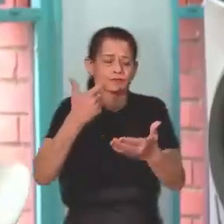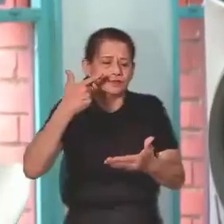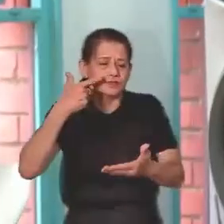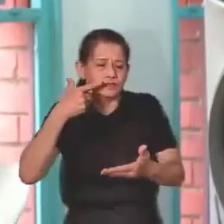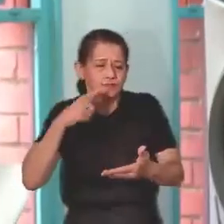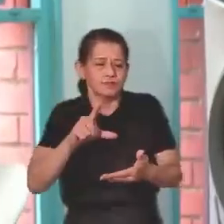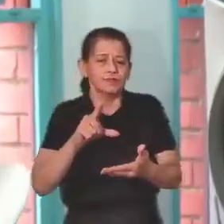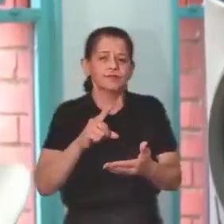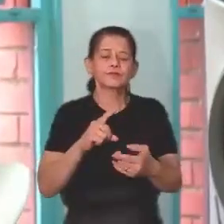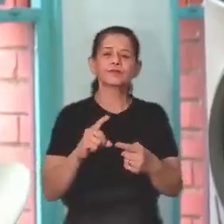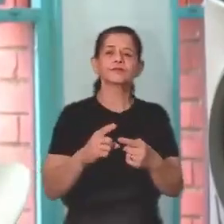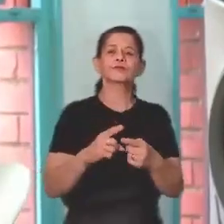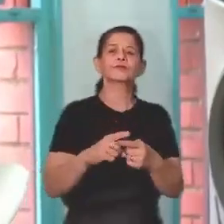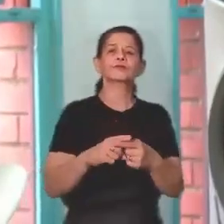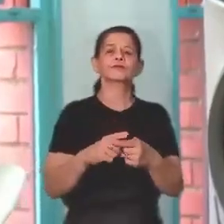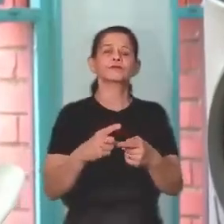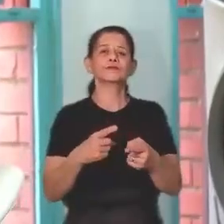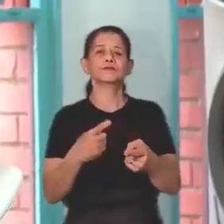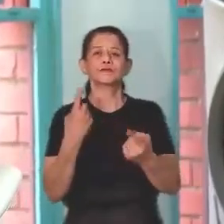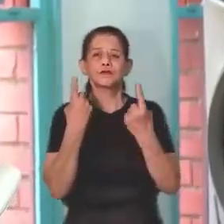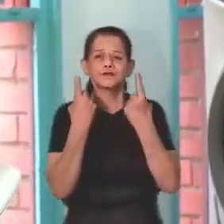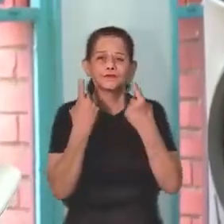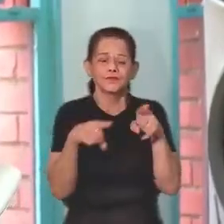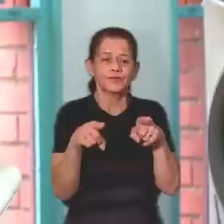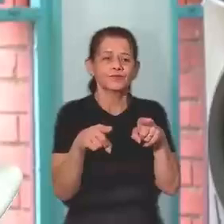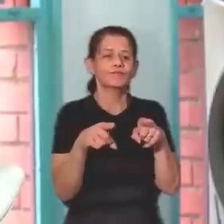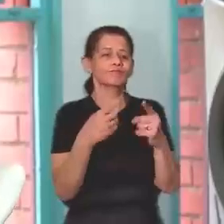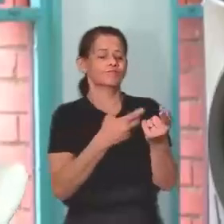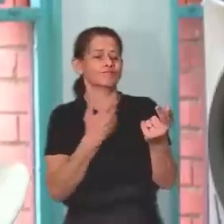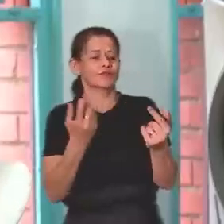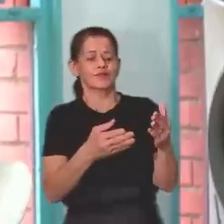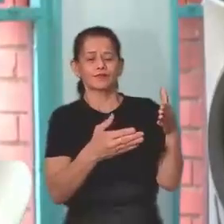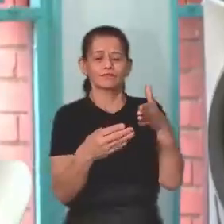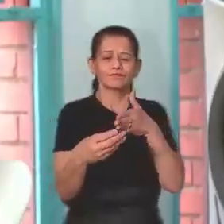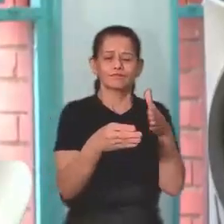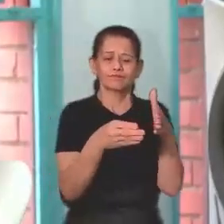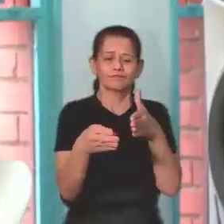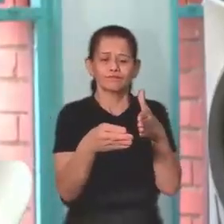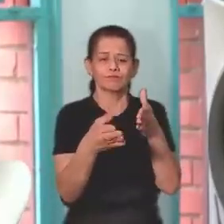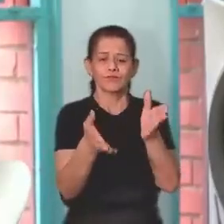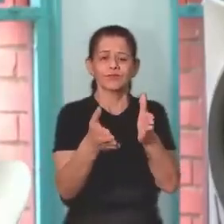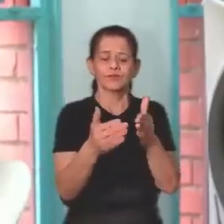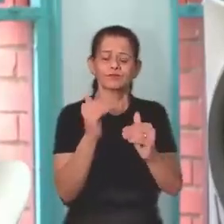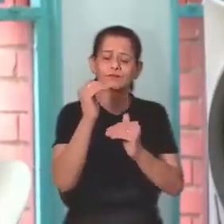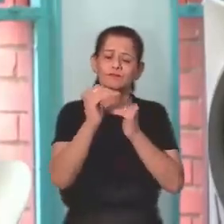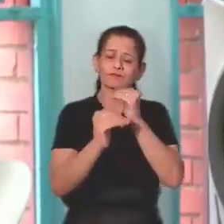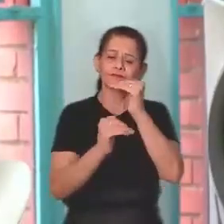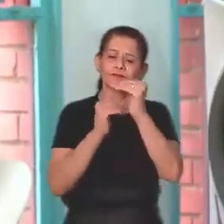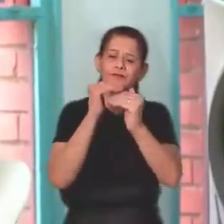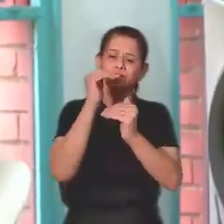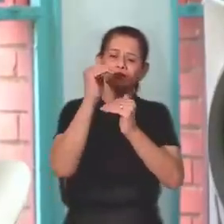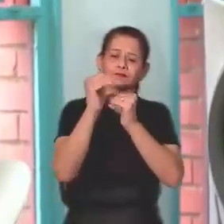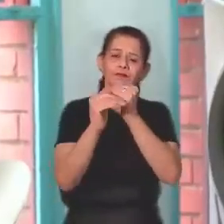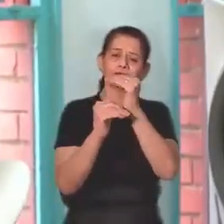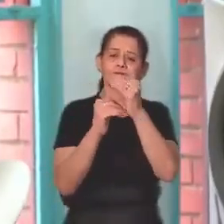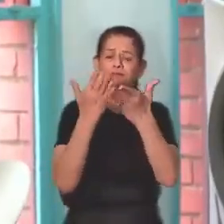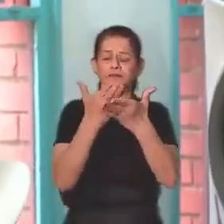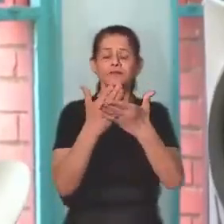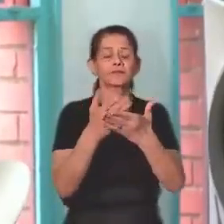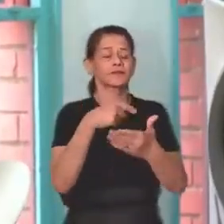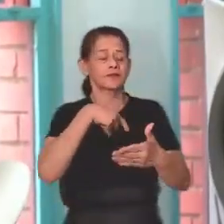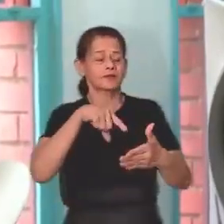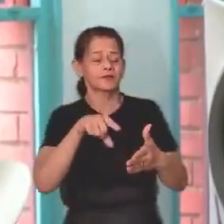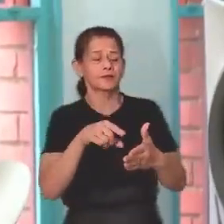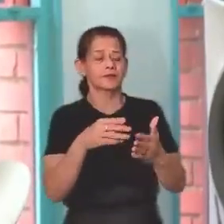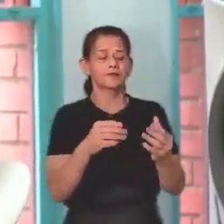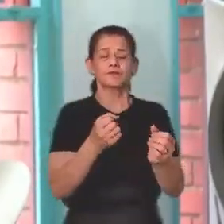desafio na sua trajetória, né? E eu acho que algumas coisas, né,